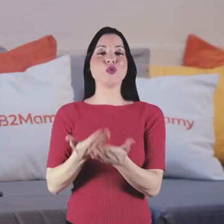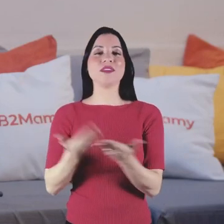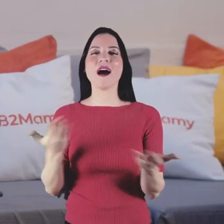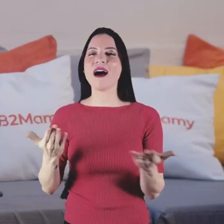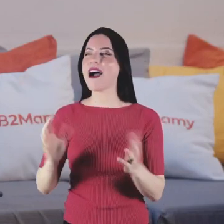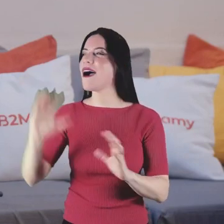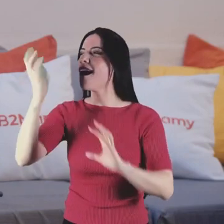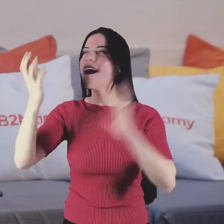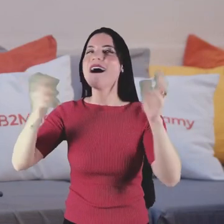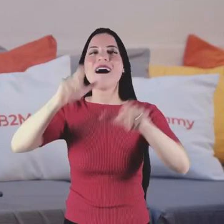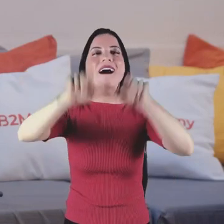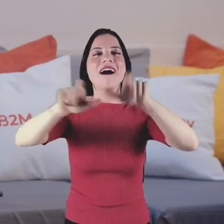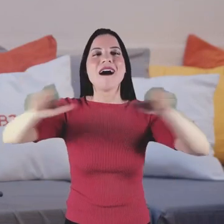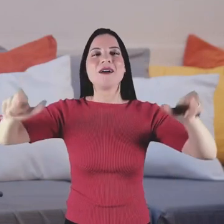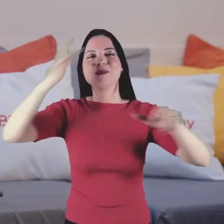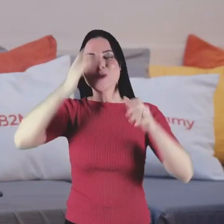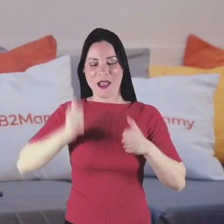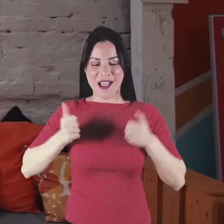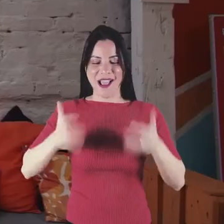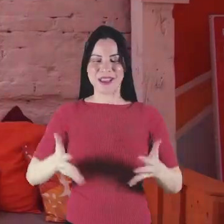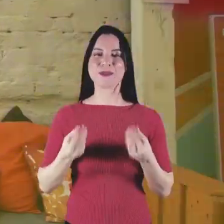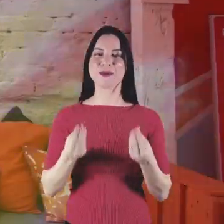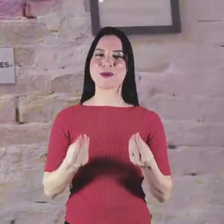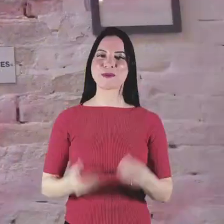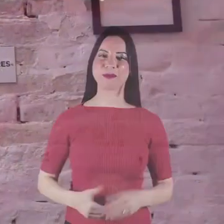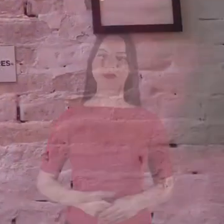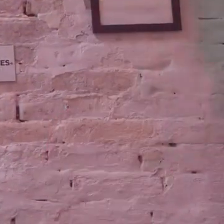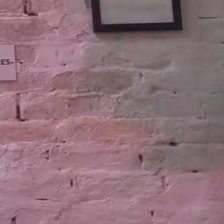fenômenos incríveis que são as pessoas.